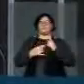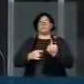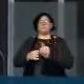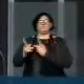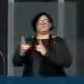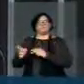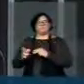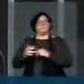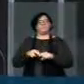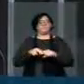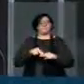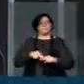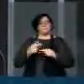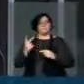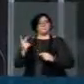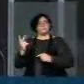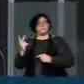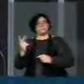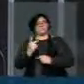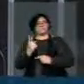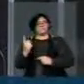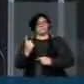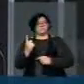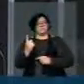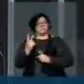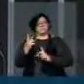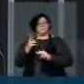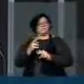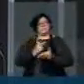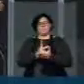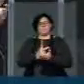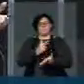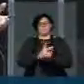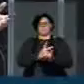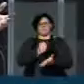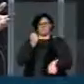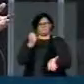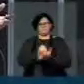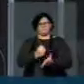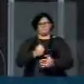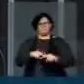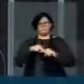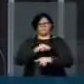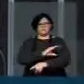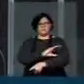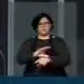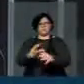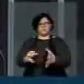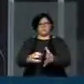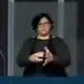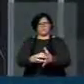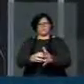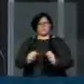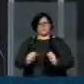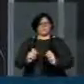Trabalhadores, inclusive, com o carimbo da permanência através do ingresso pelo concurso